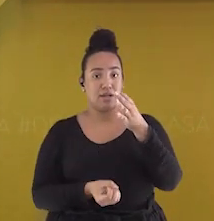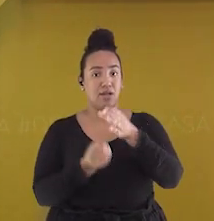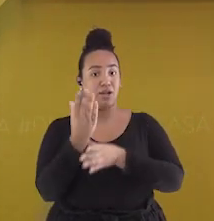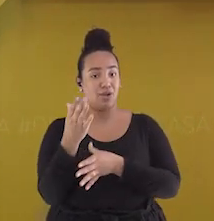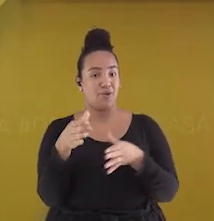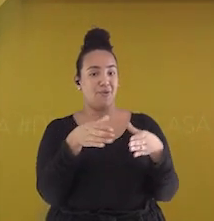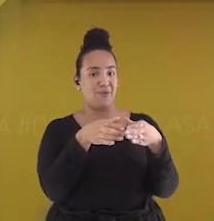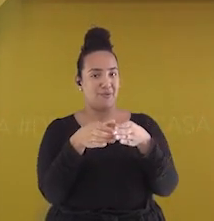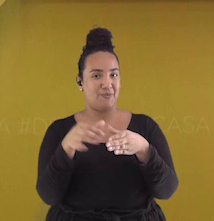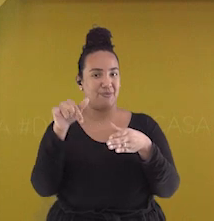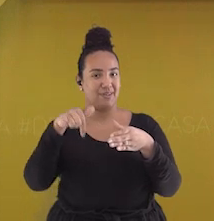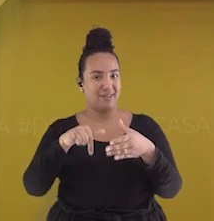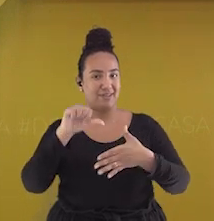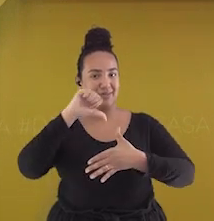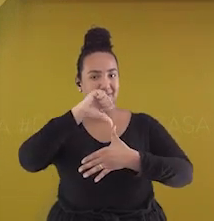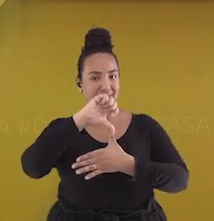bloco.